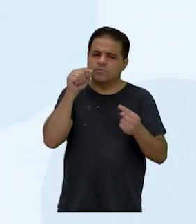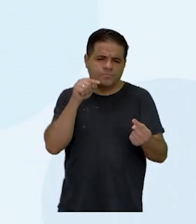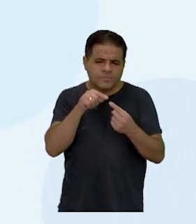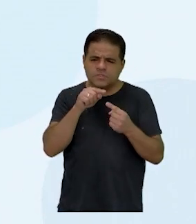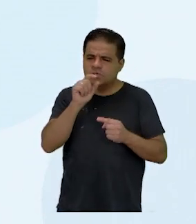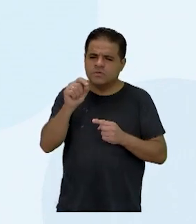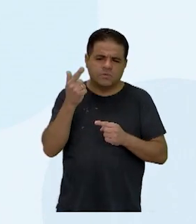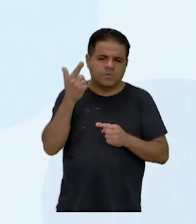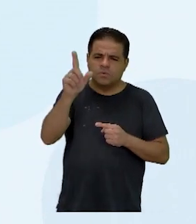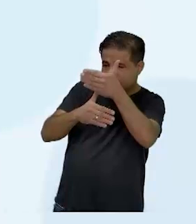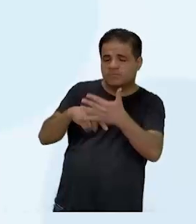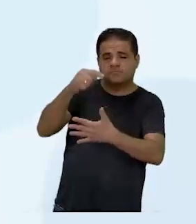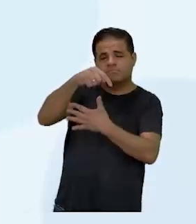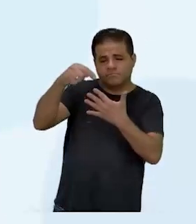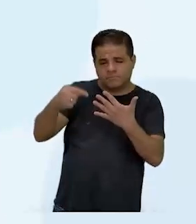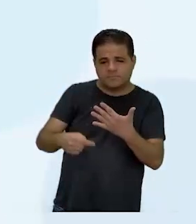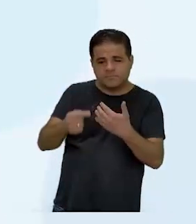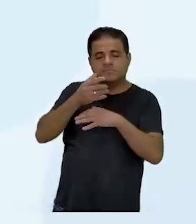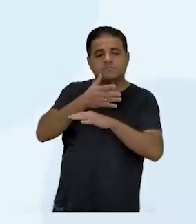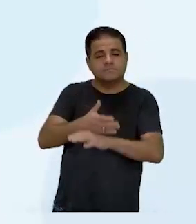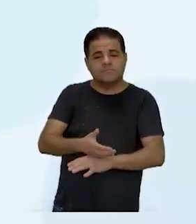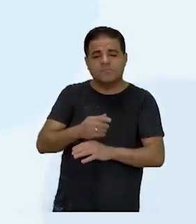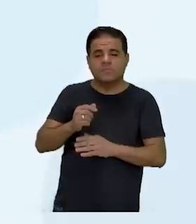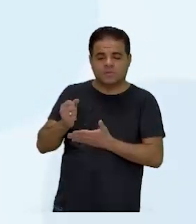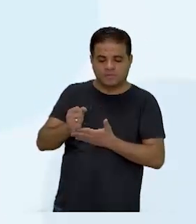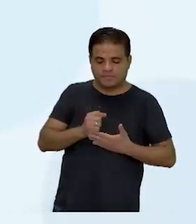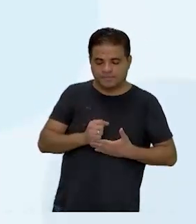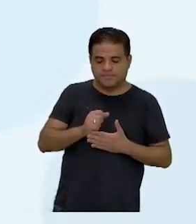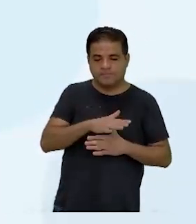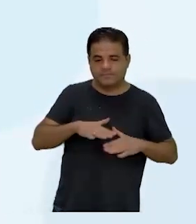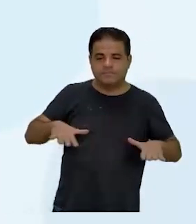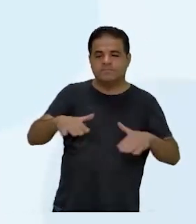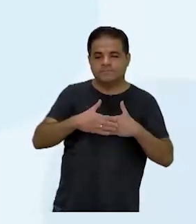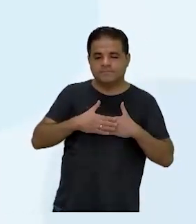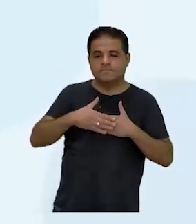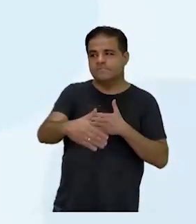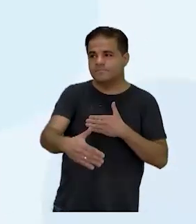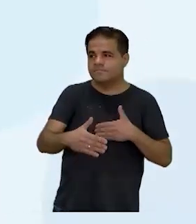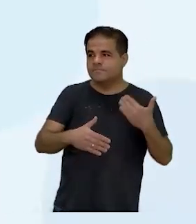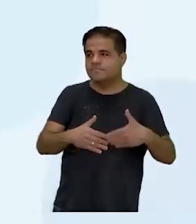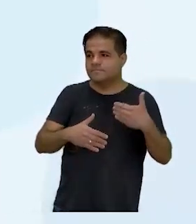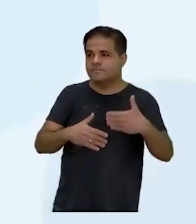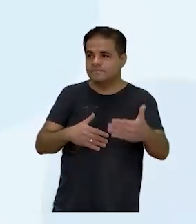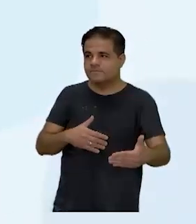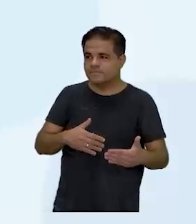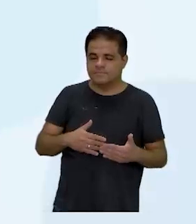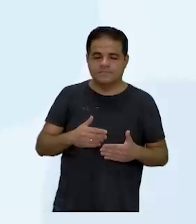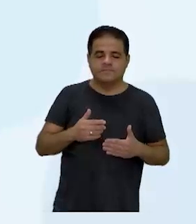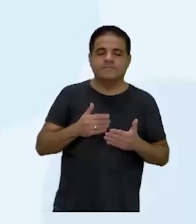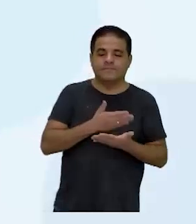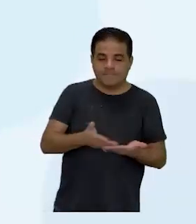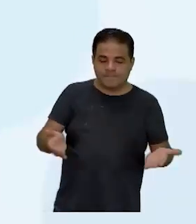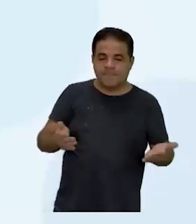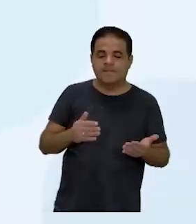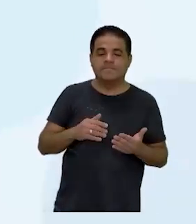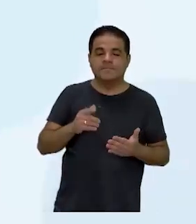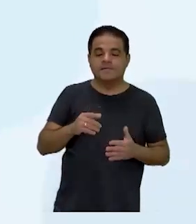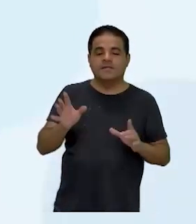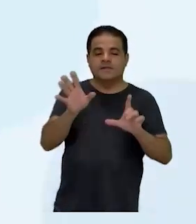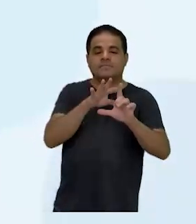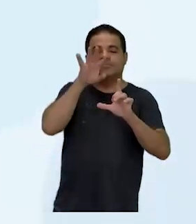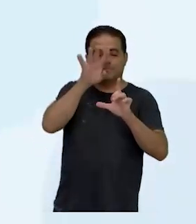vai encontrar nessa unidade. A proposta é compreender como gerenciar seus